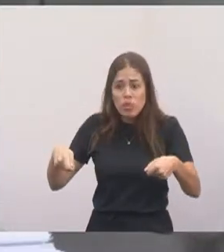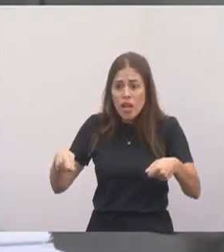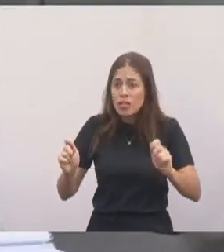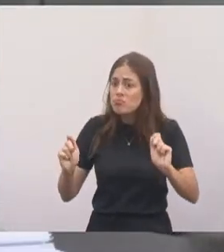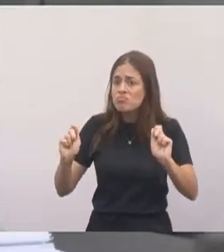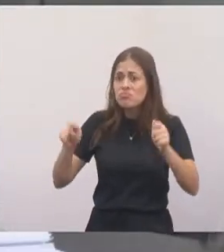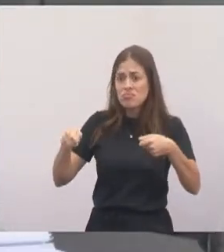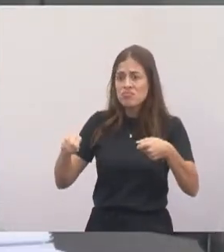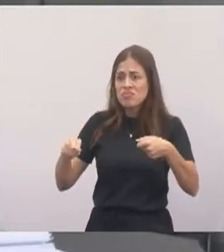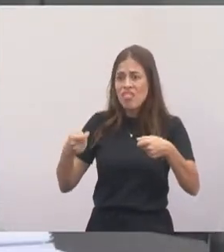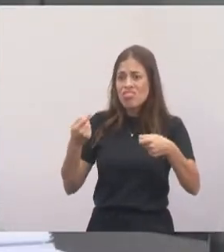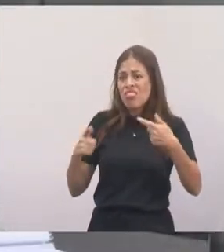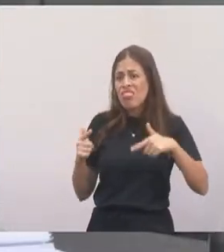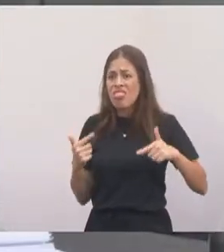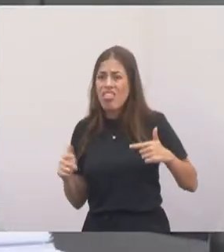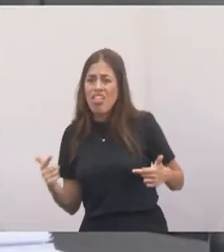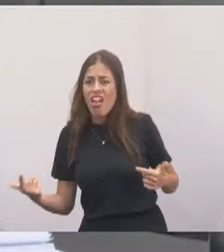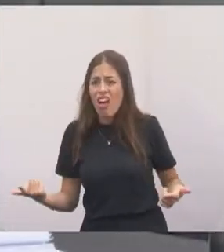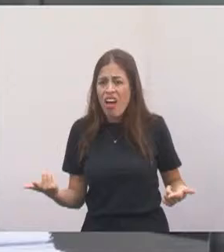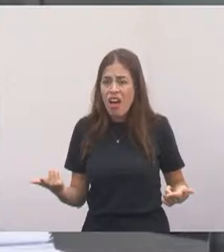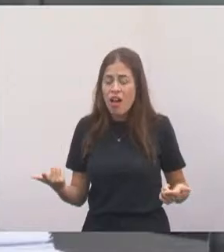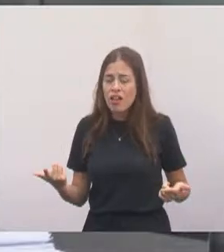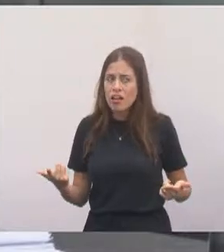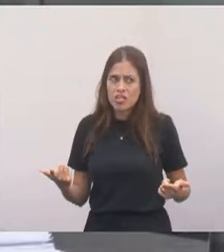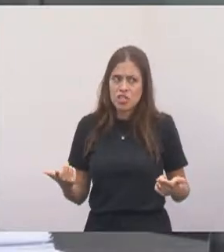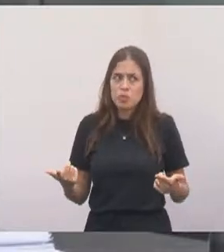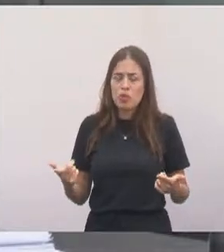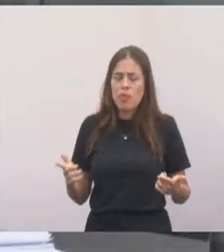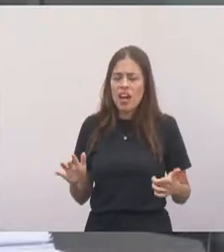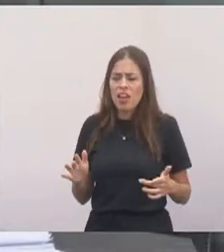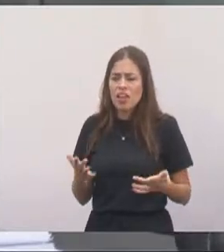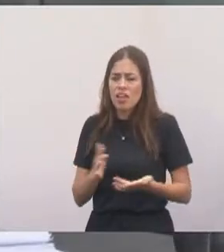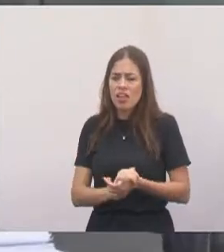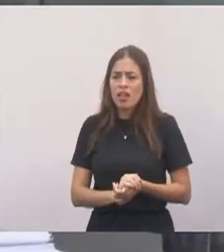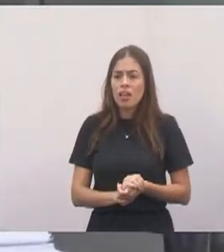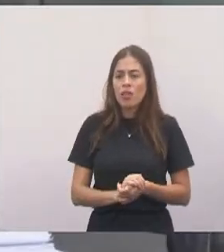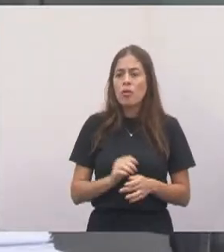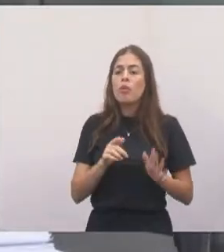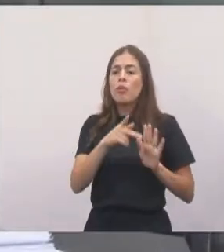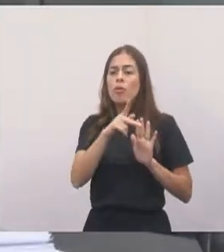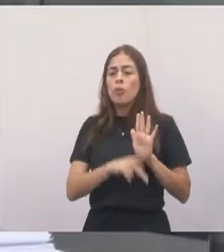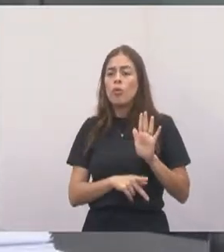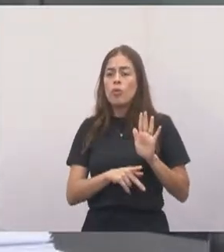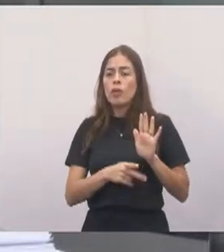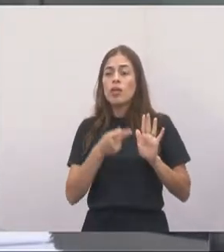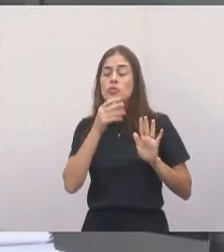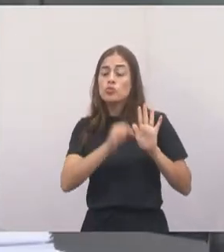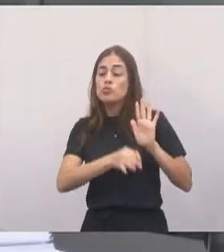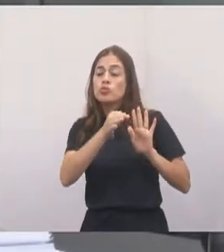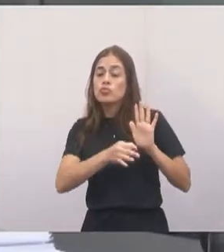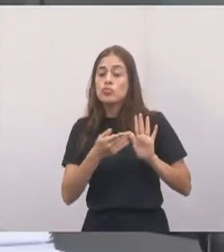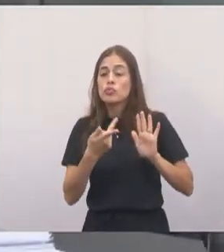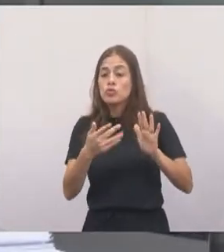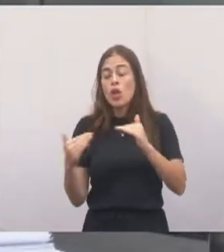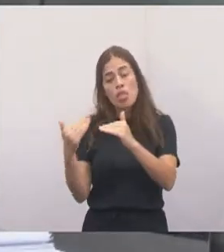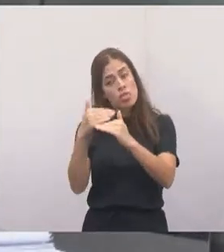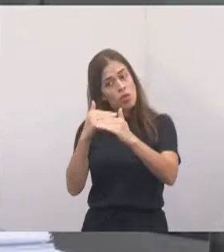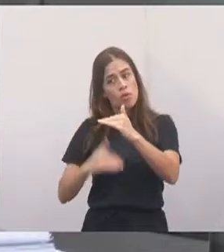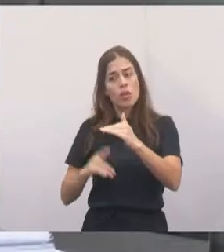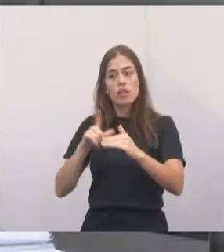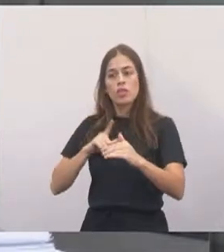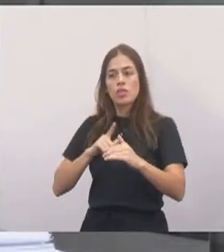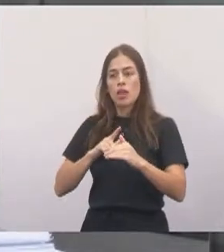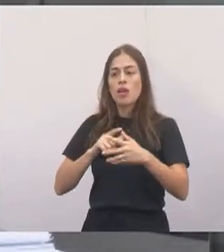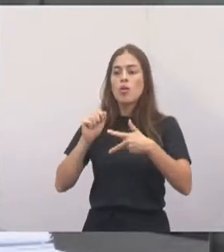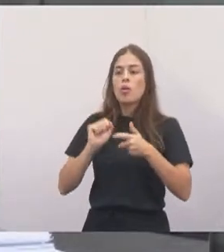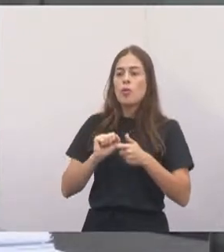a gente achincalhar um parecer jurídico. Quando a gente não concorda com os argumentos, existe o Poder Judiciário, que fica do outro